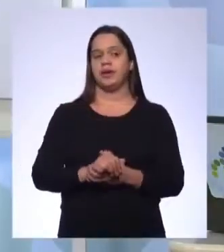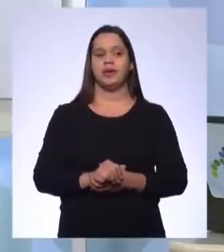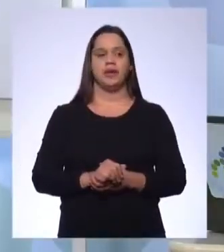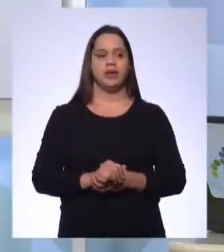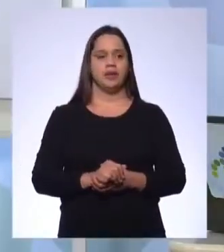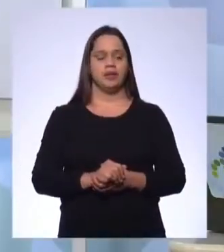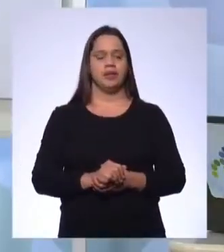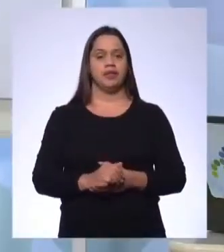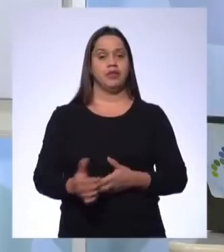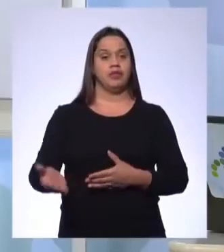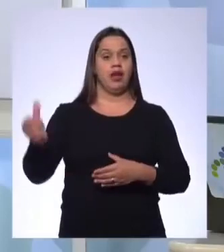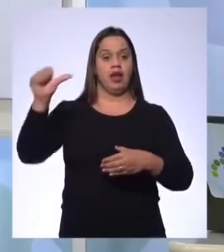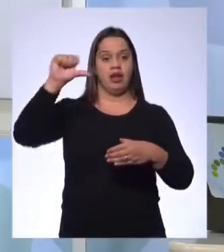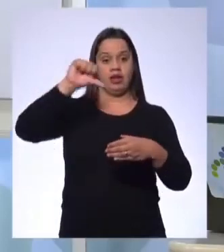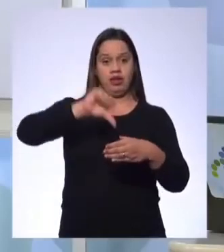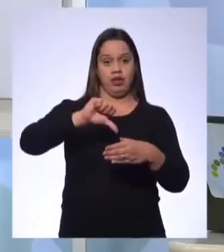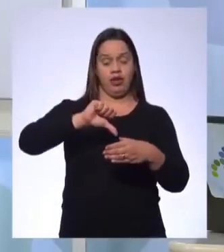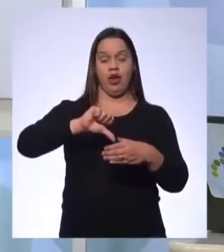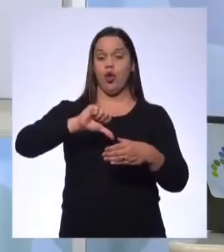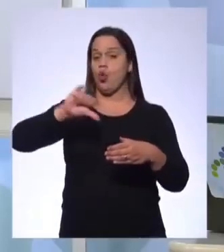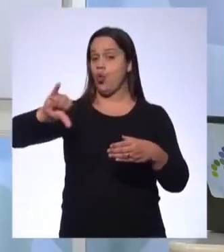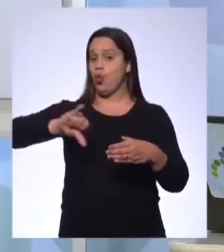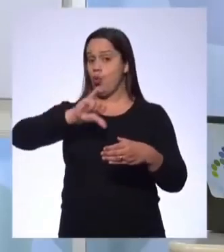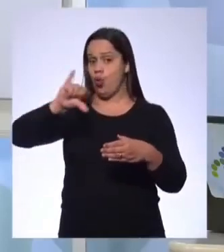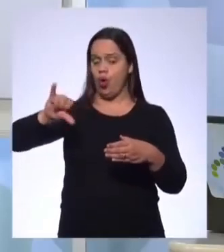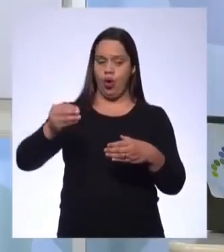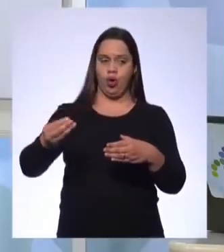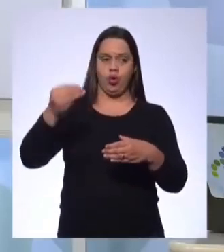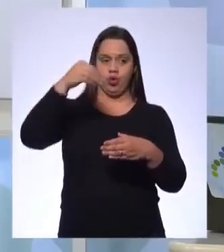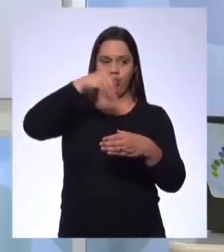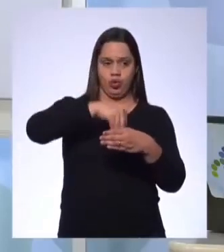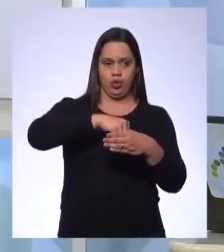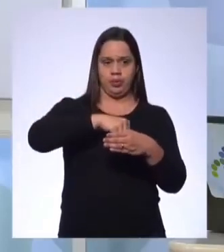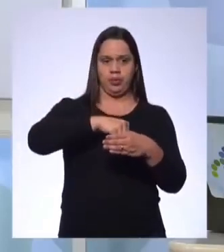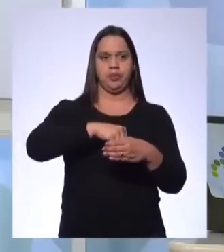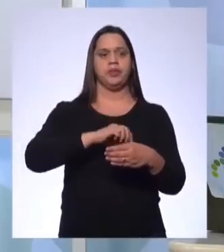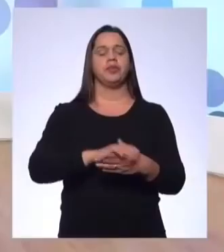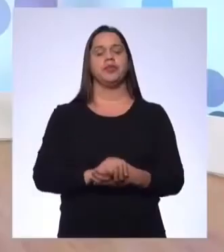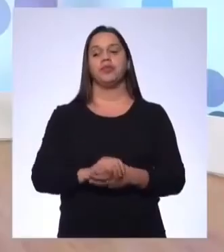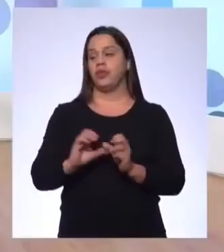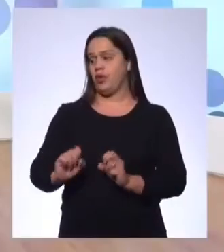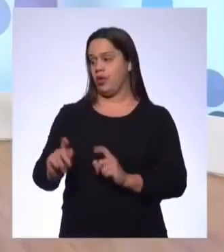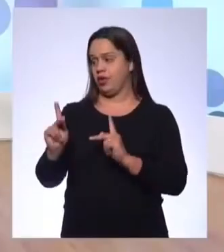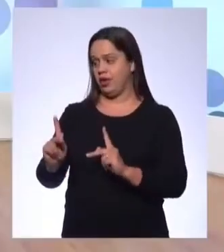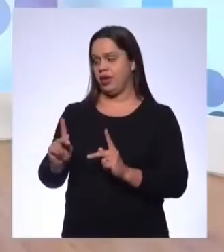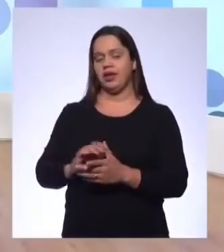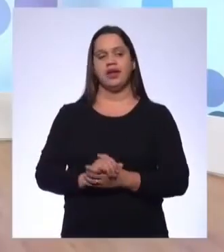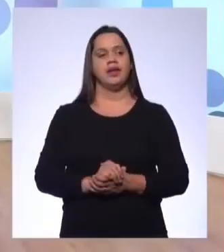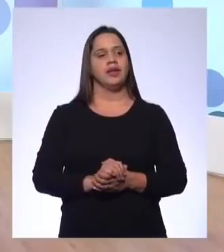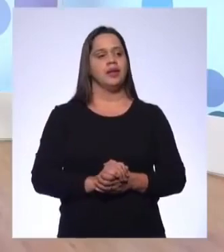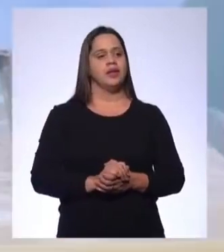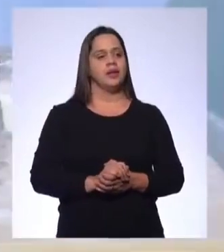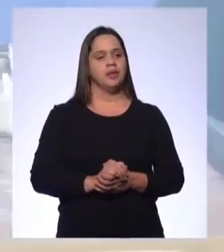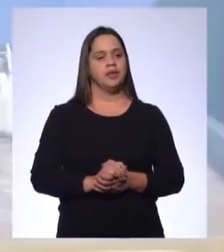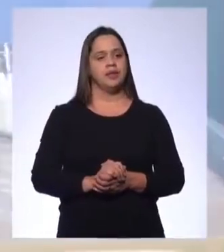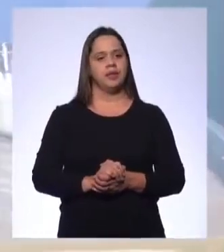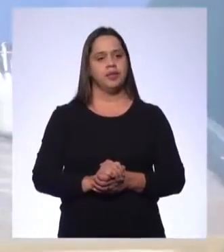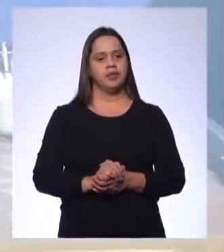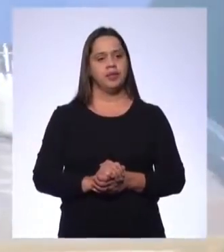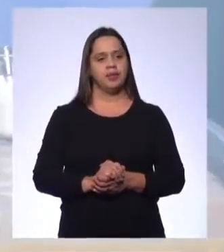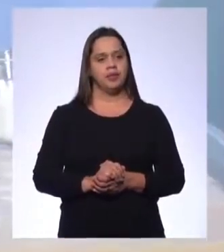the oil in the jar. Vamos colocar o óleo na jarra. Tudo bem? Ok.